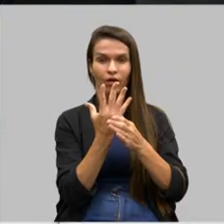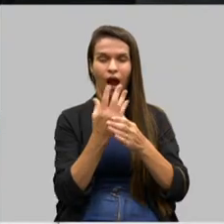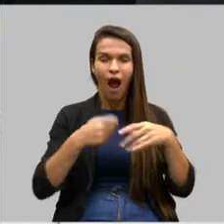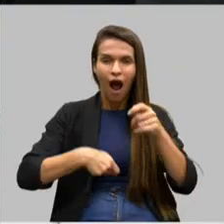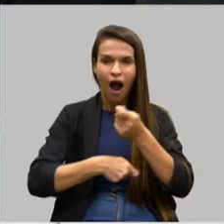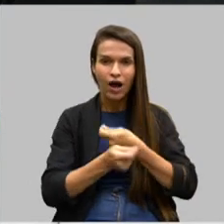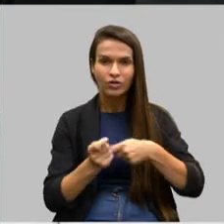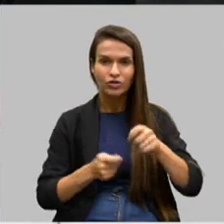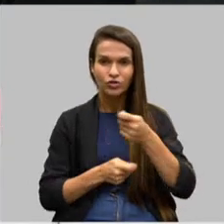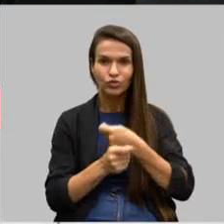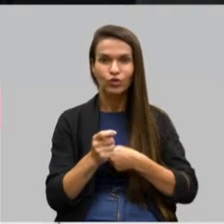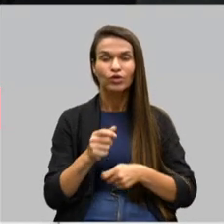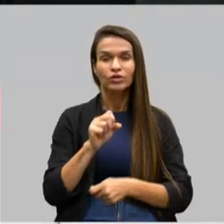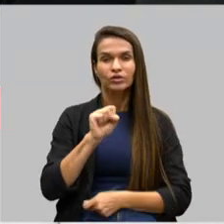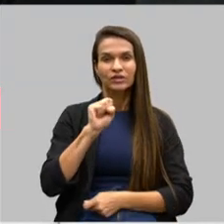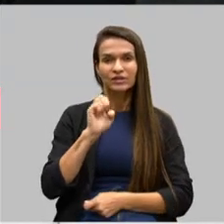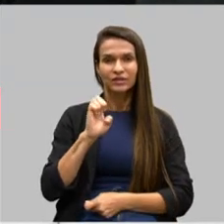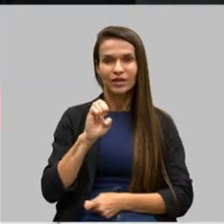do semiárido.